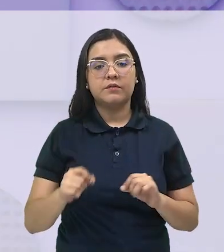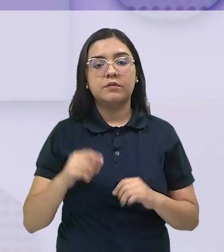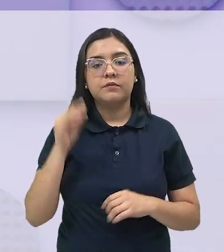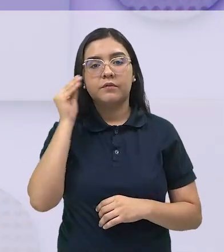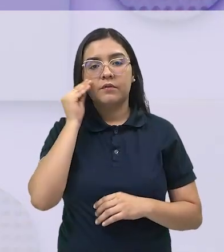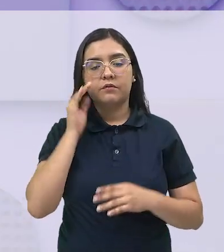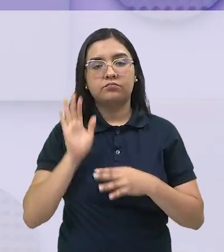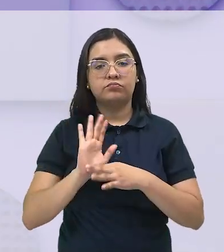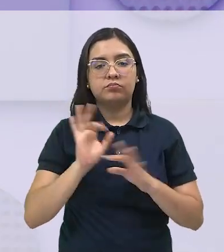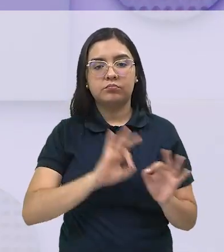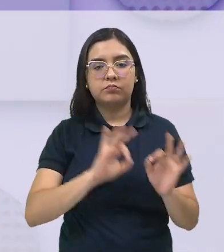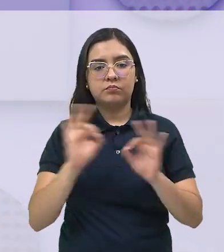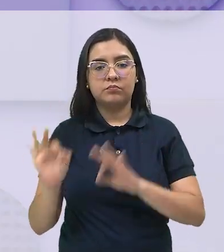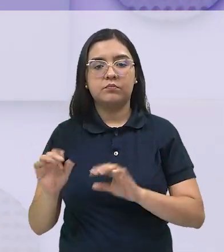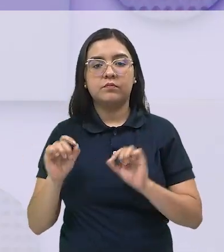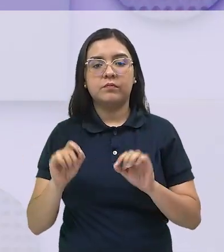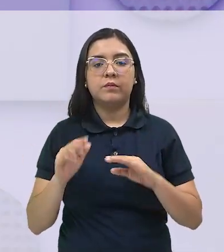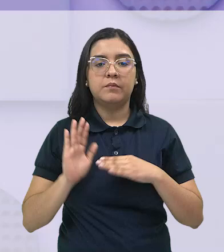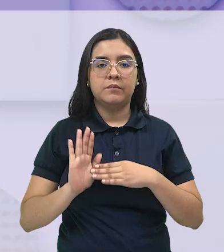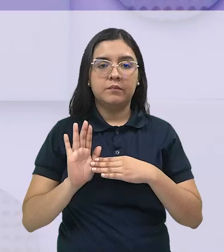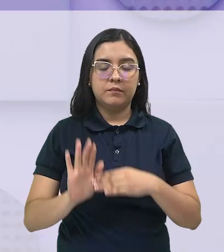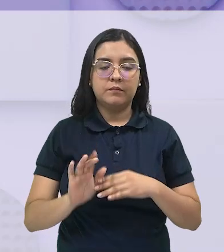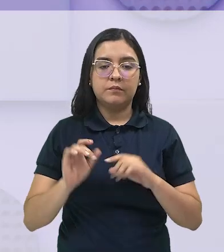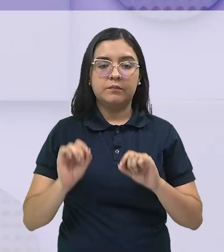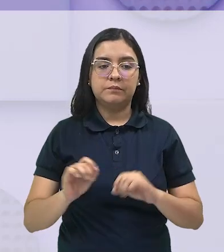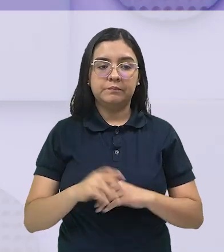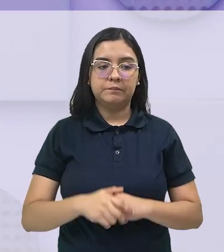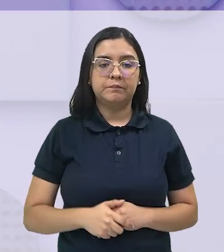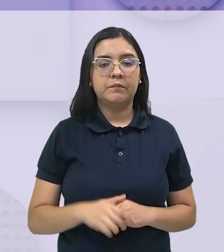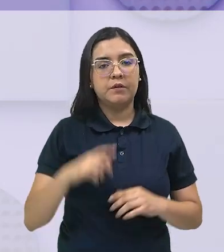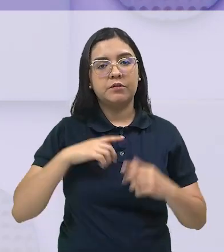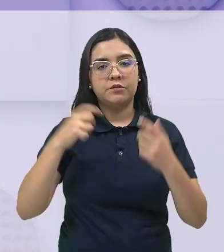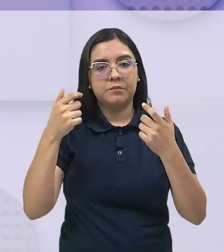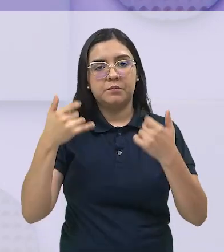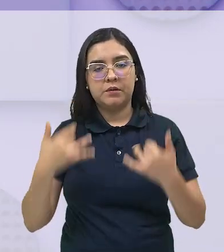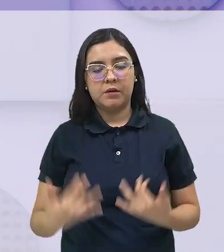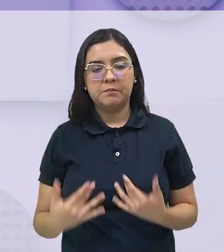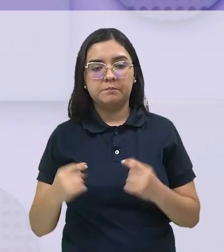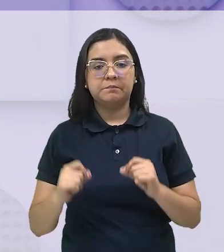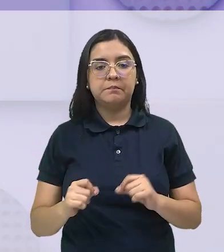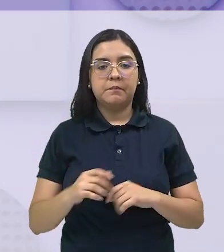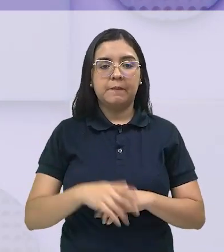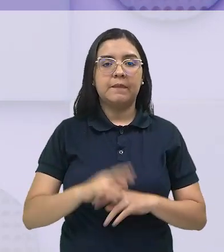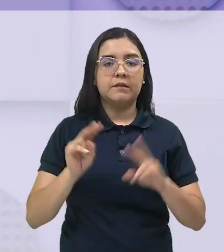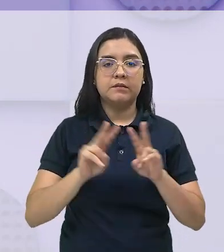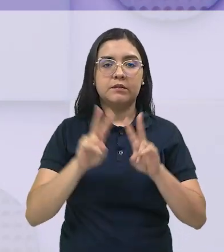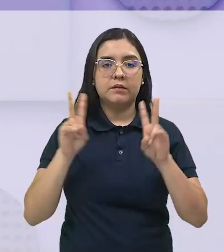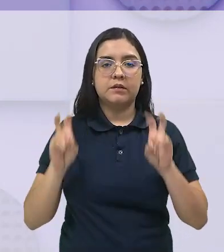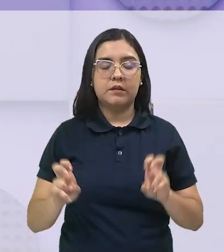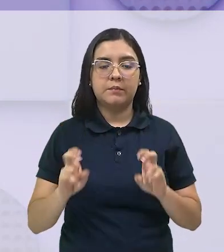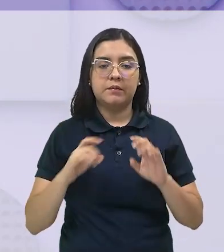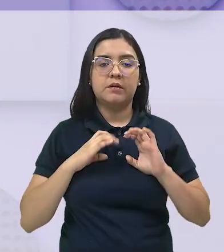uma olhadinha nesse vídeo, que vai reforçar um pouquinho algumas leituras que vamos ter também dessa temática sobre ética e